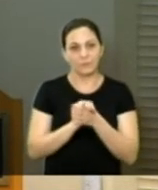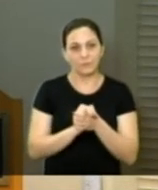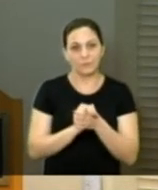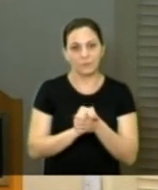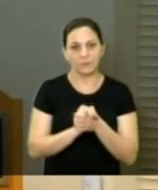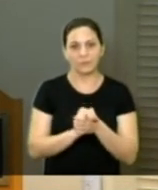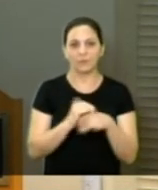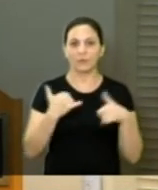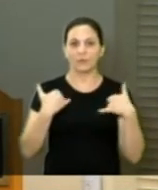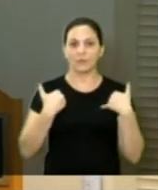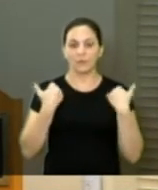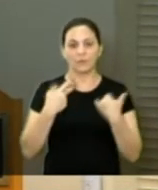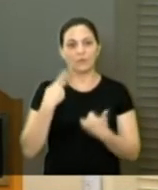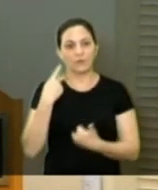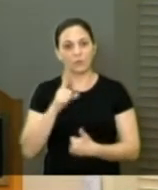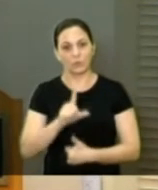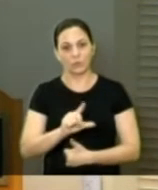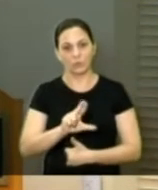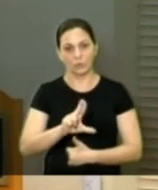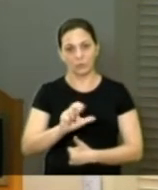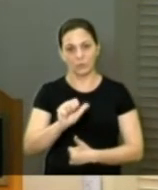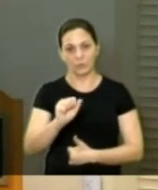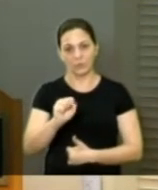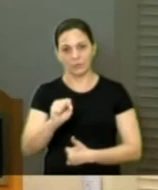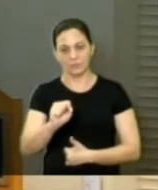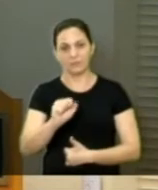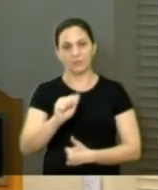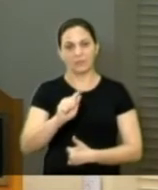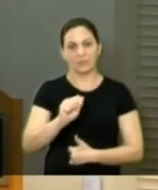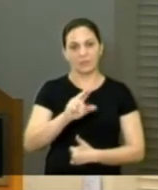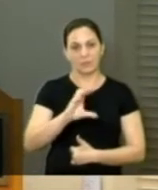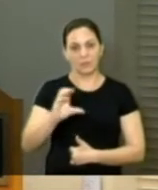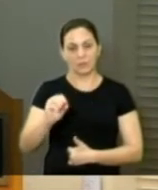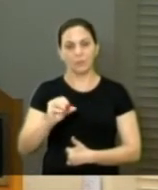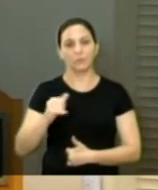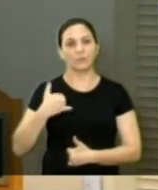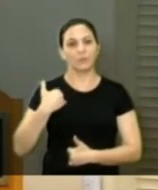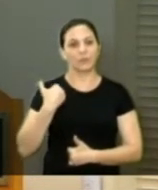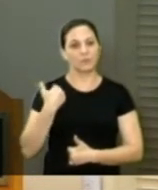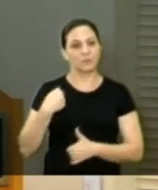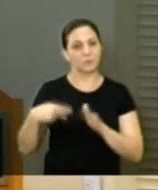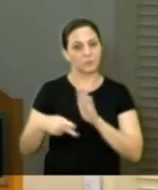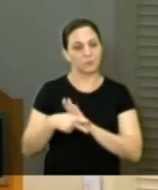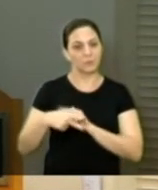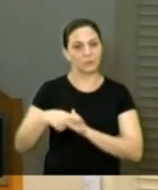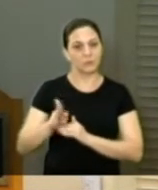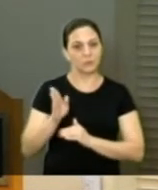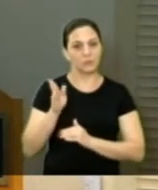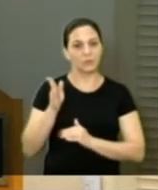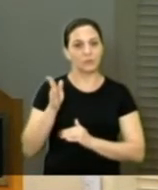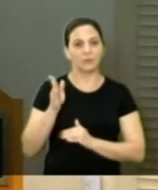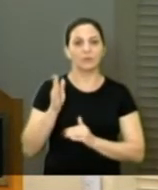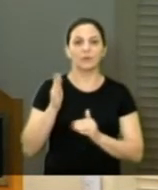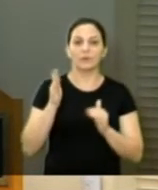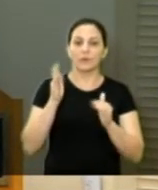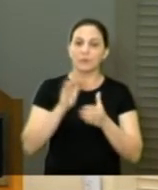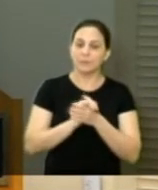o nosso vereador Lucas Greco pelo transcurso aniversário natalício na data de hoje. Parabéns,